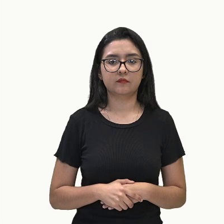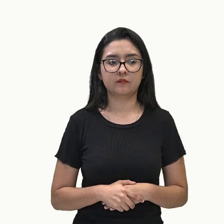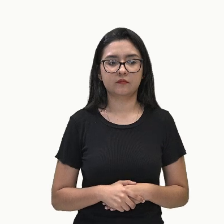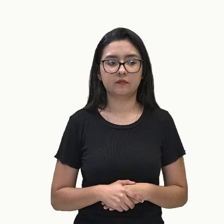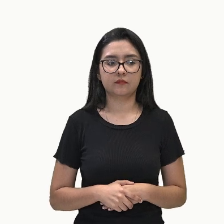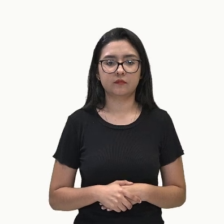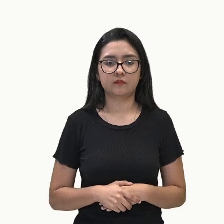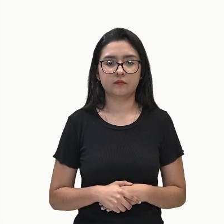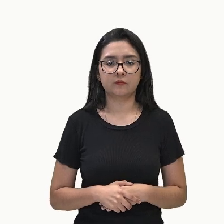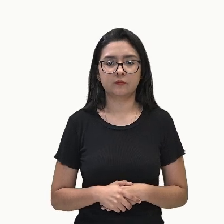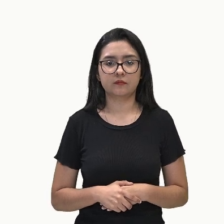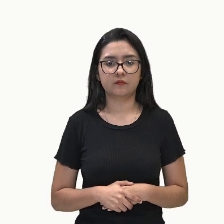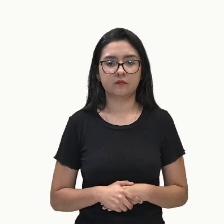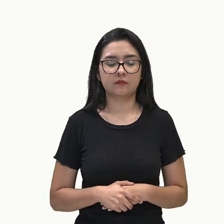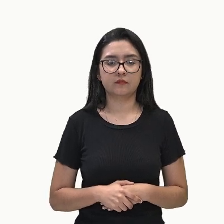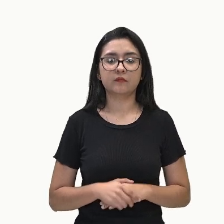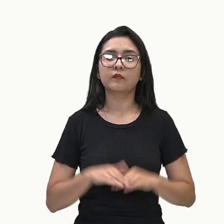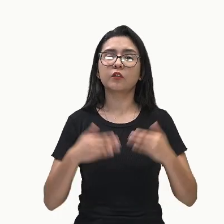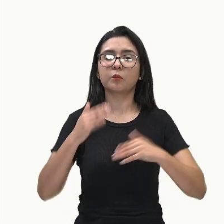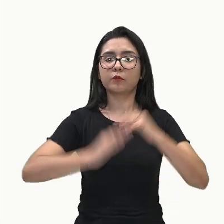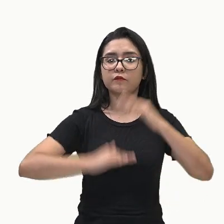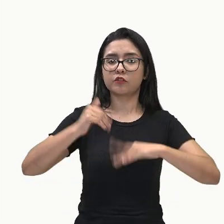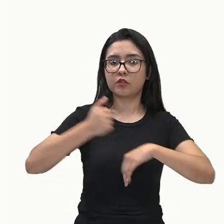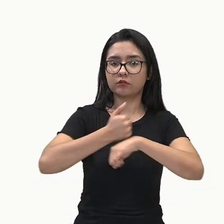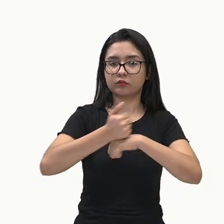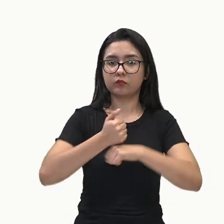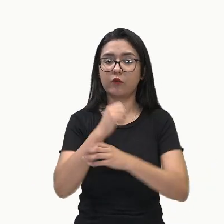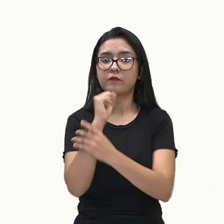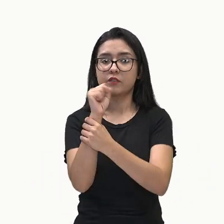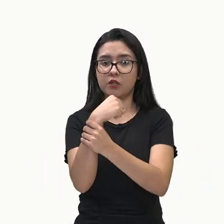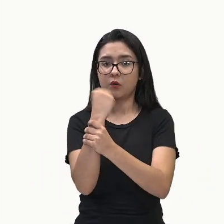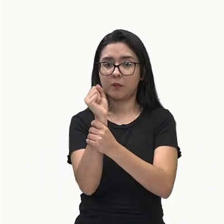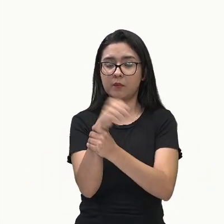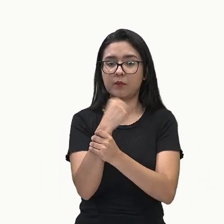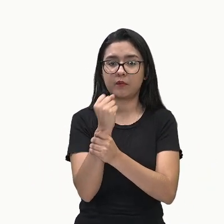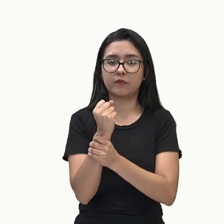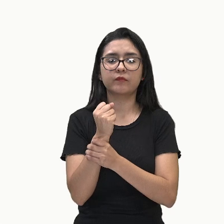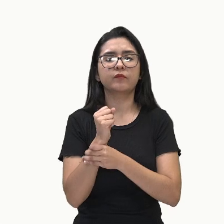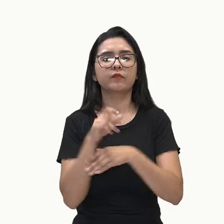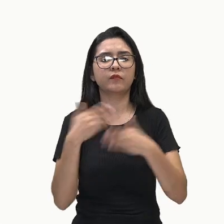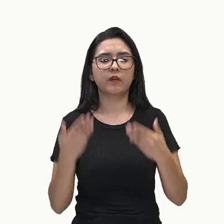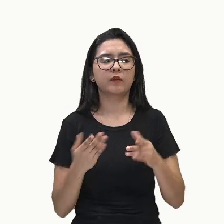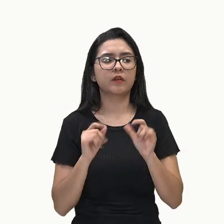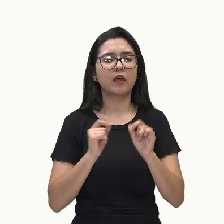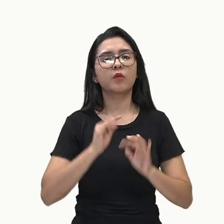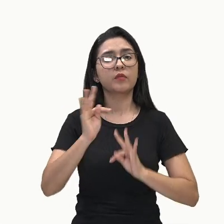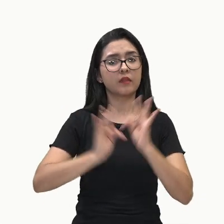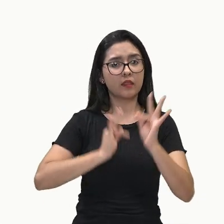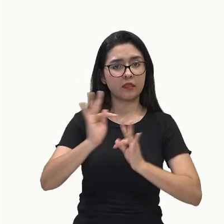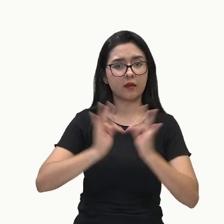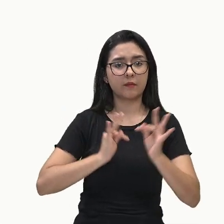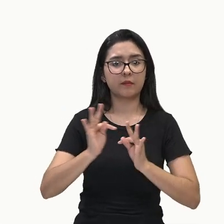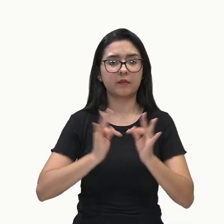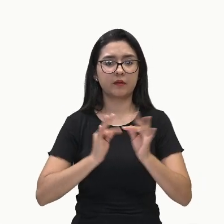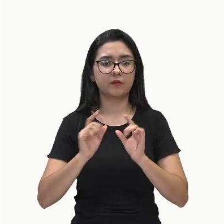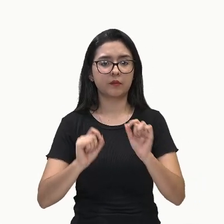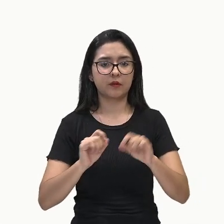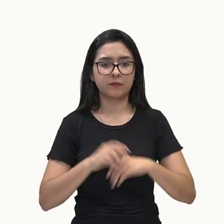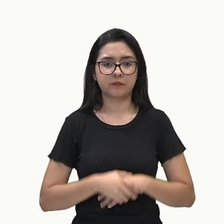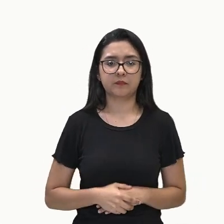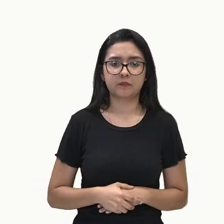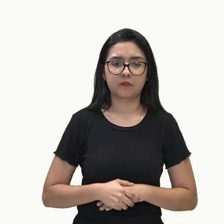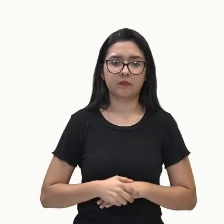la vejez. Então, o fisioterapeuta vai ser a pessoa que vai tratar, né, os nossos movimentos,